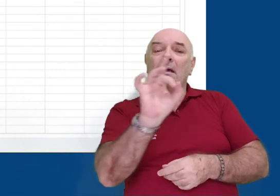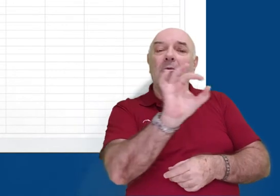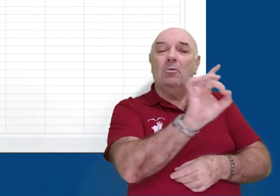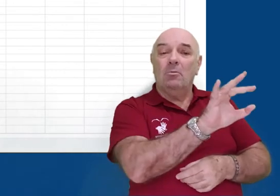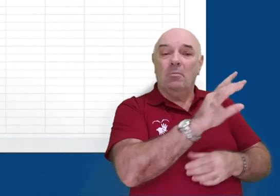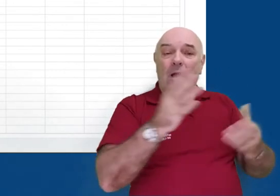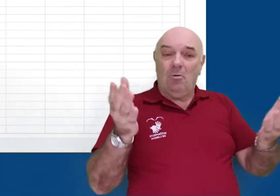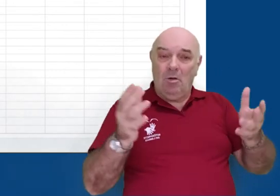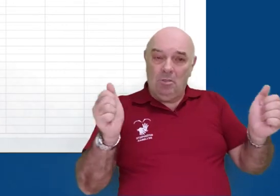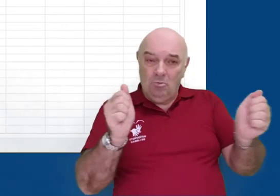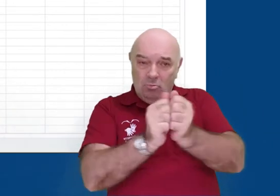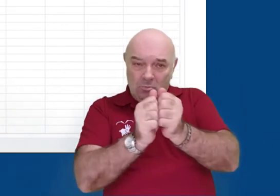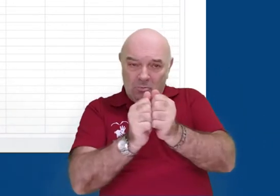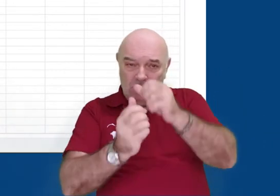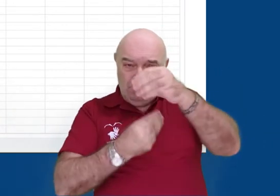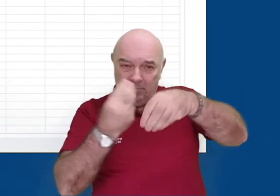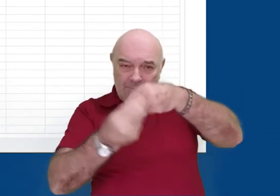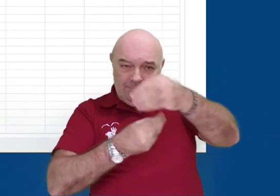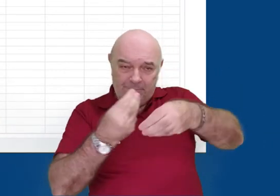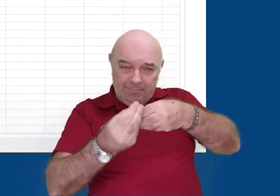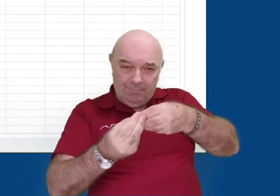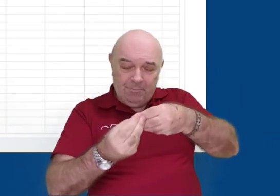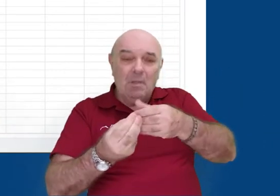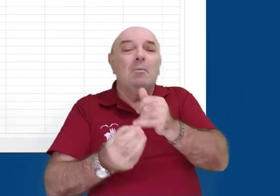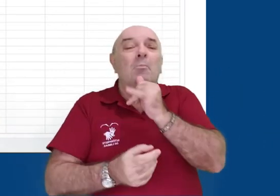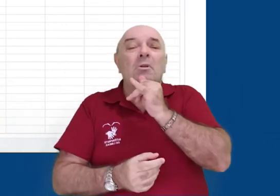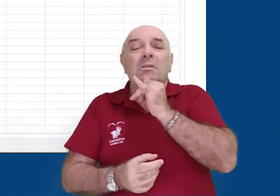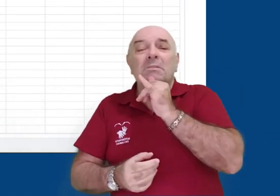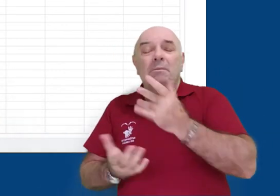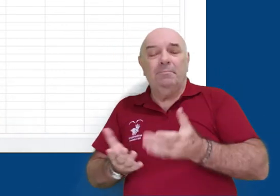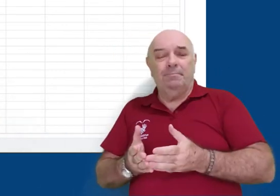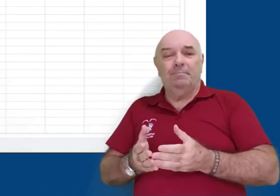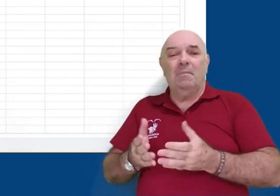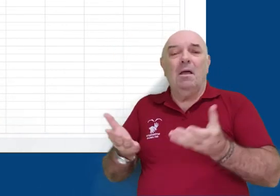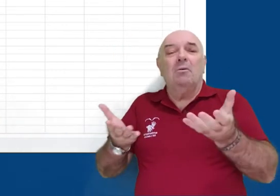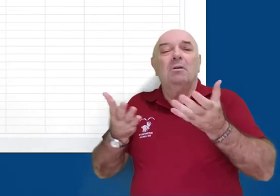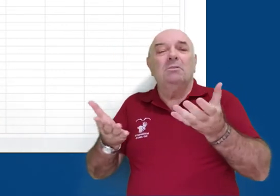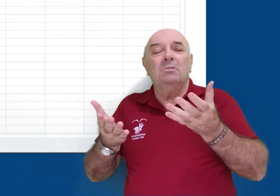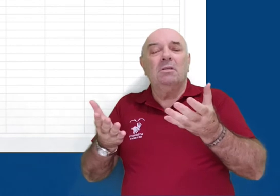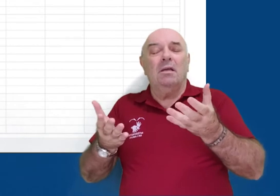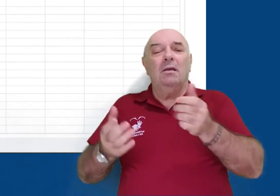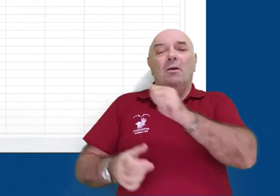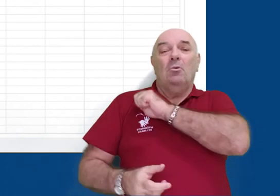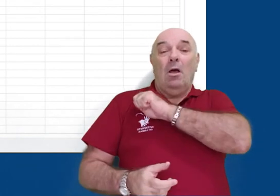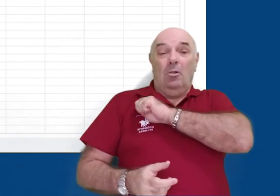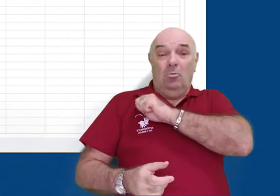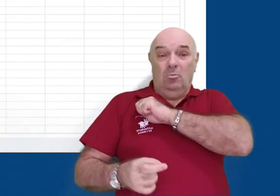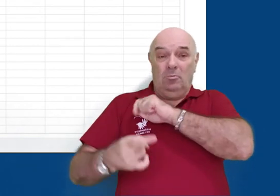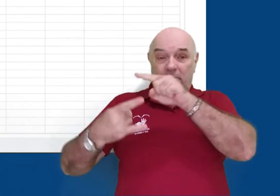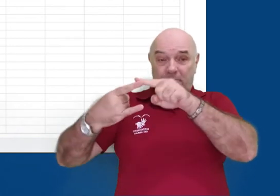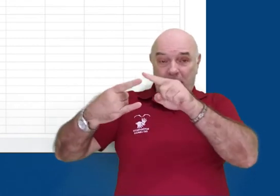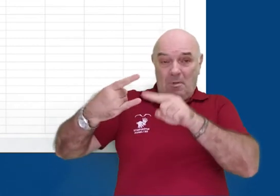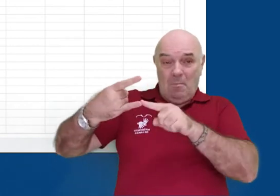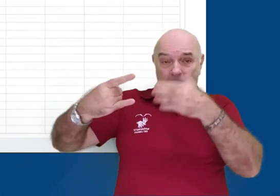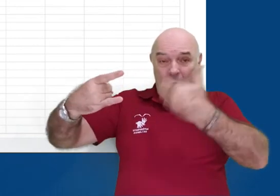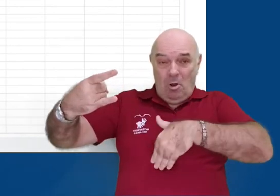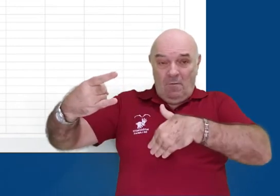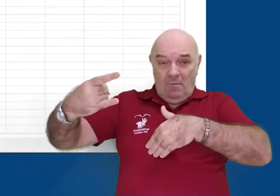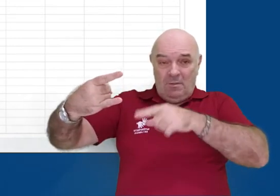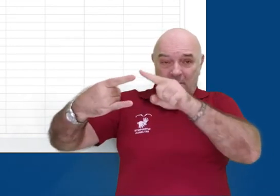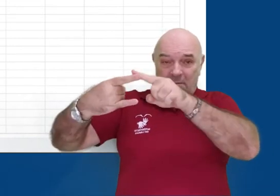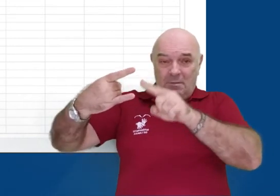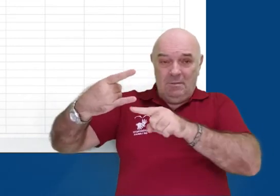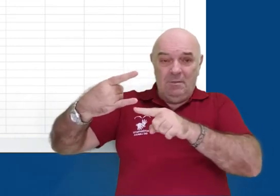aprendemos a usar as funções individualmente mas vamos usar as juntas agora nós vamos fazer um exemplo